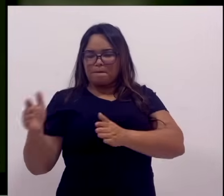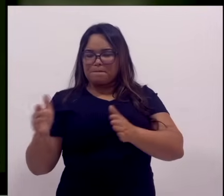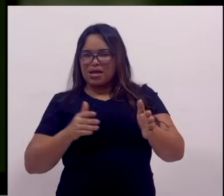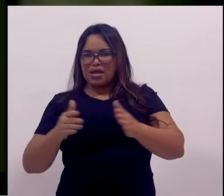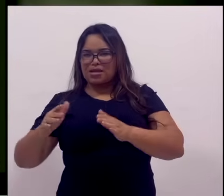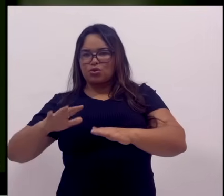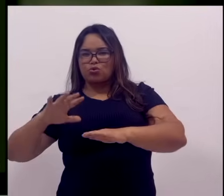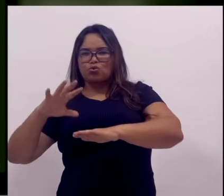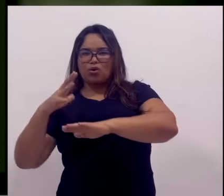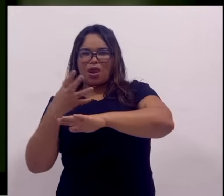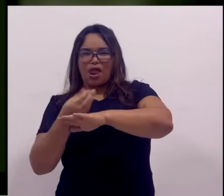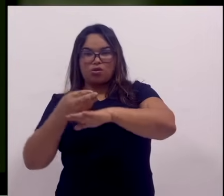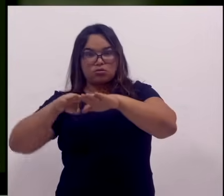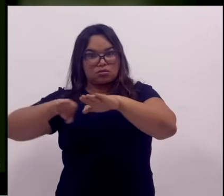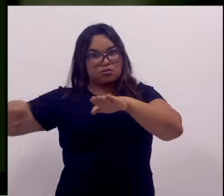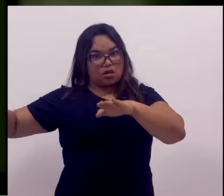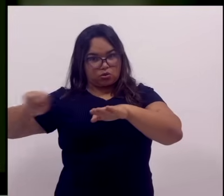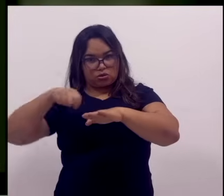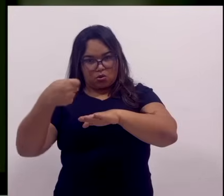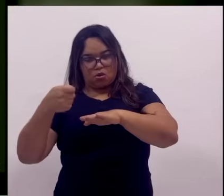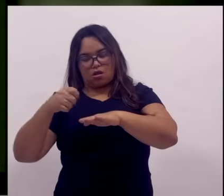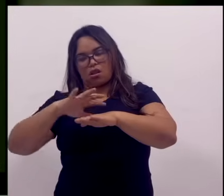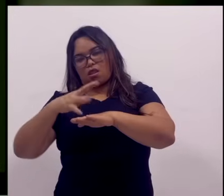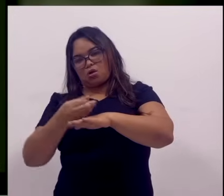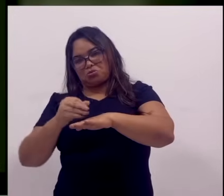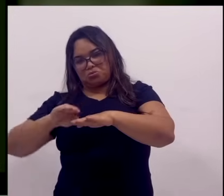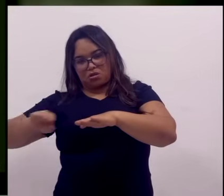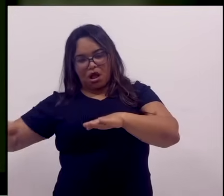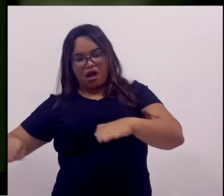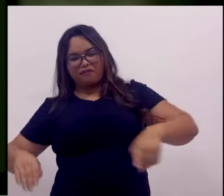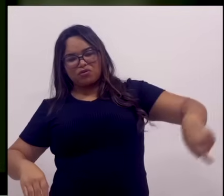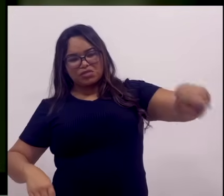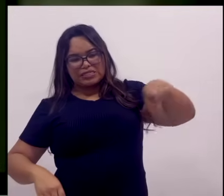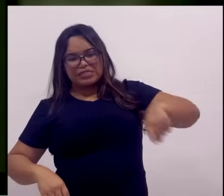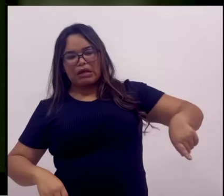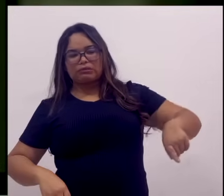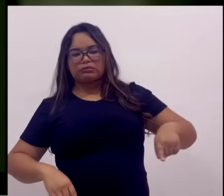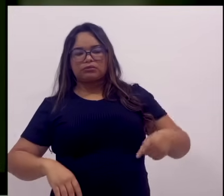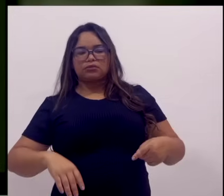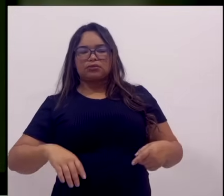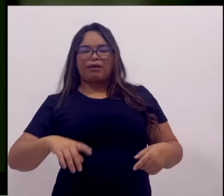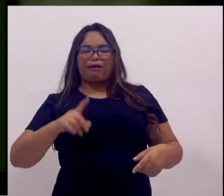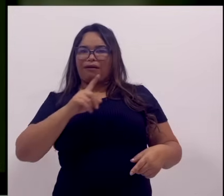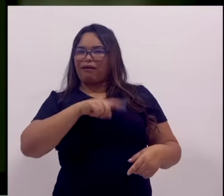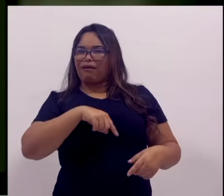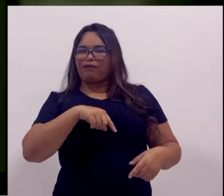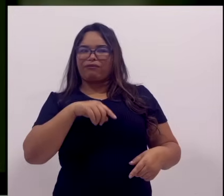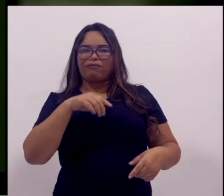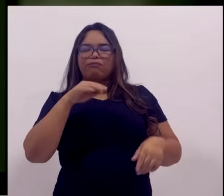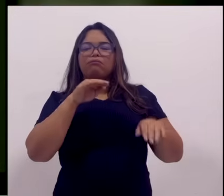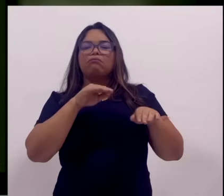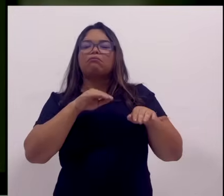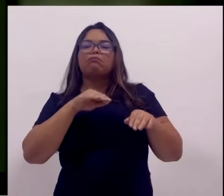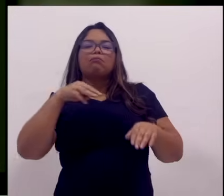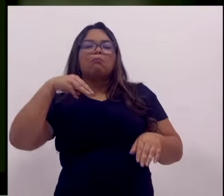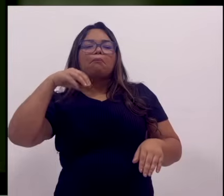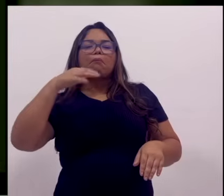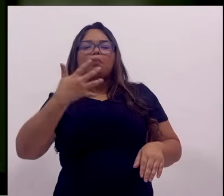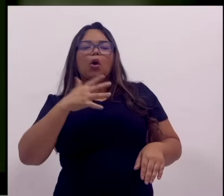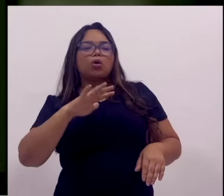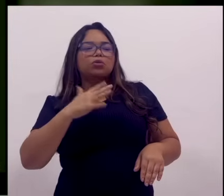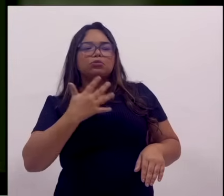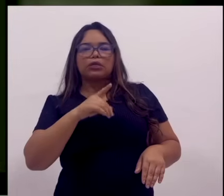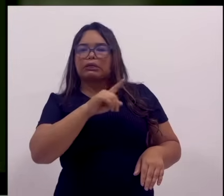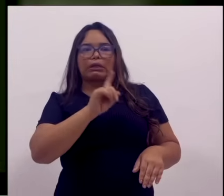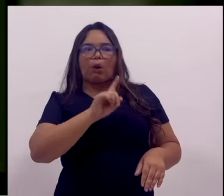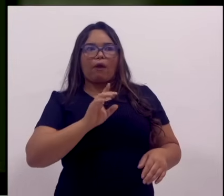quente. Ahá! Oxalá foste fria ou quente, mas porque tu és morna e não és fria